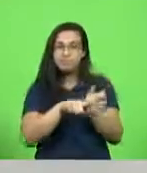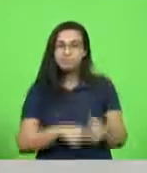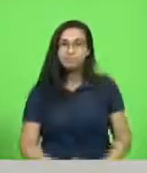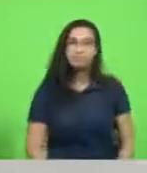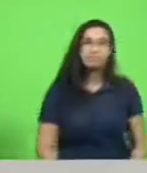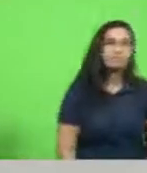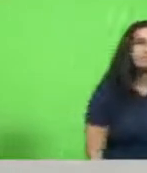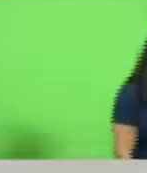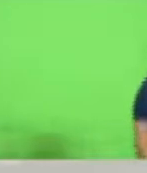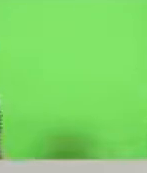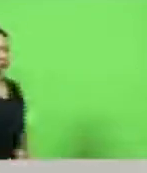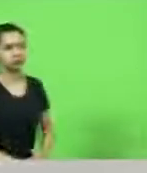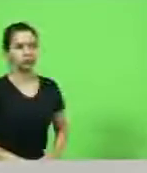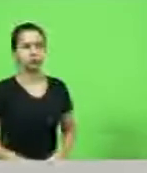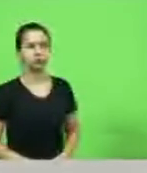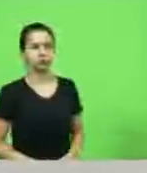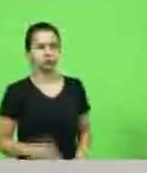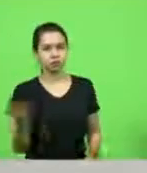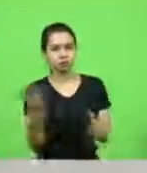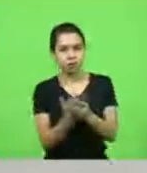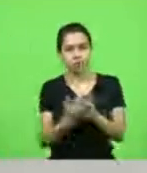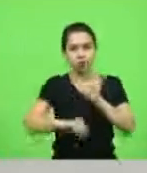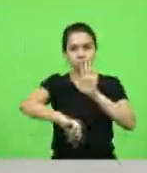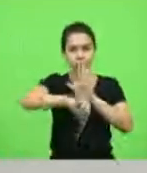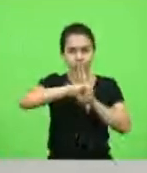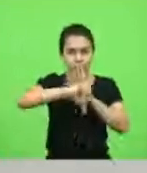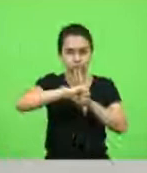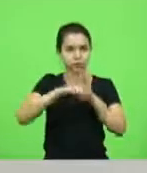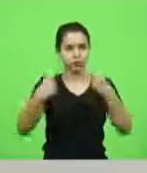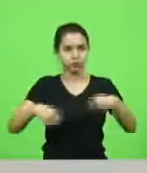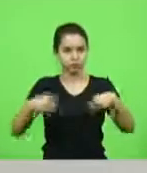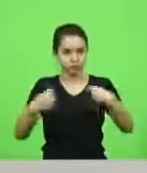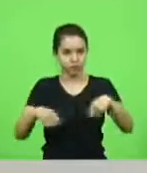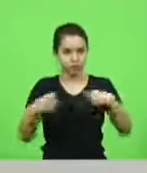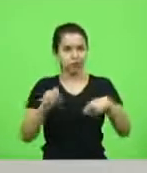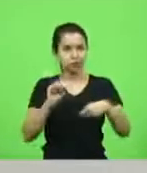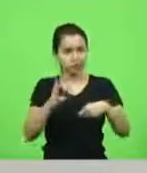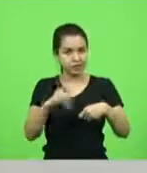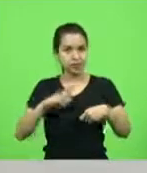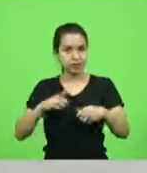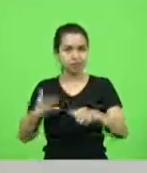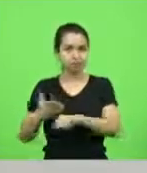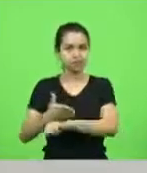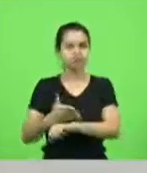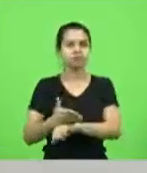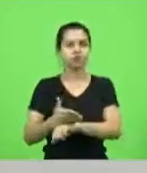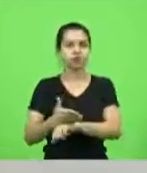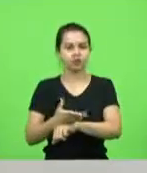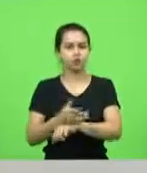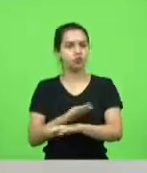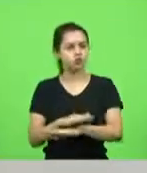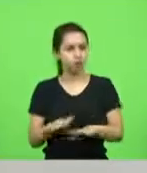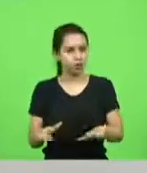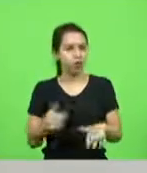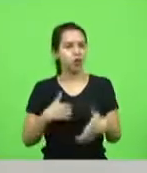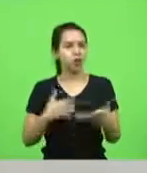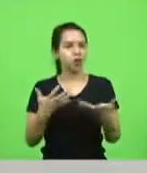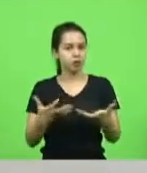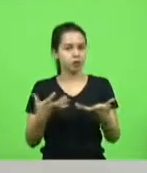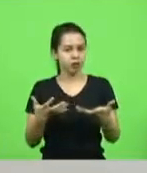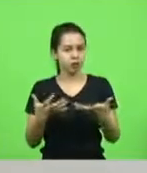abrir processo-crime seu ver essa interferência então era só isso que eu quero deixar